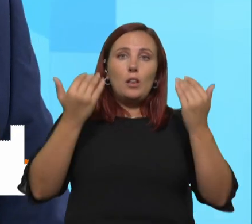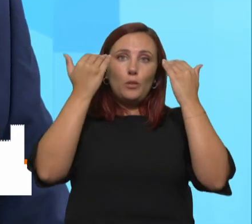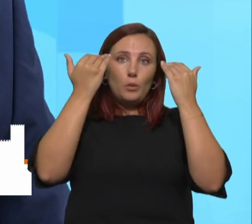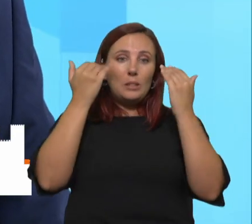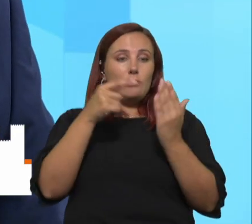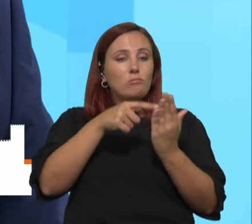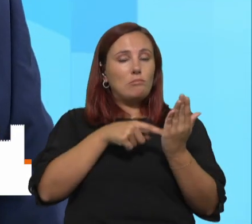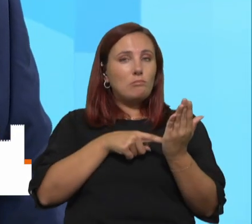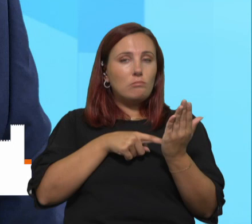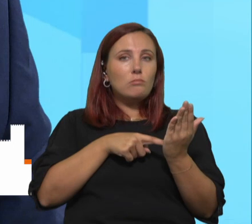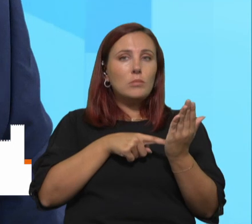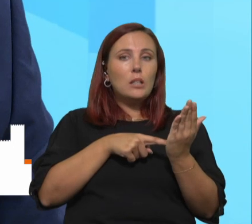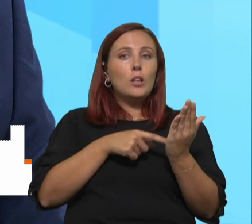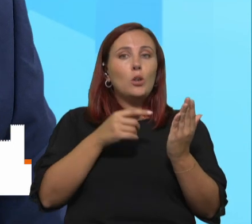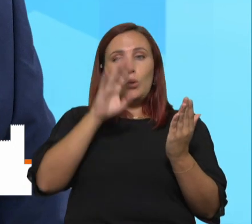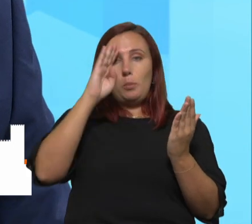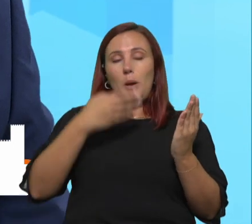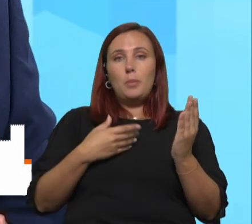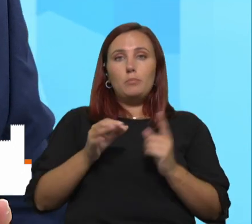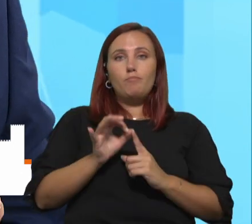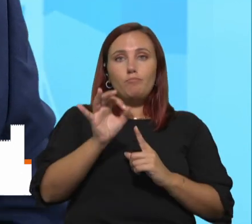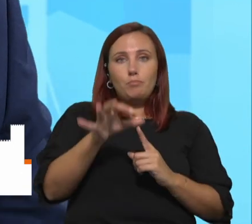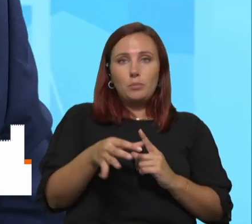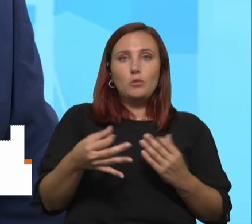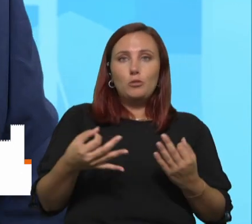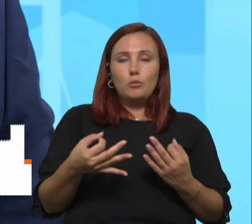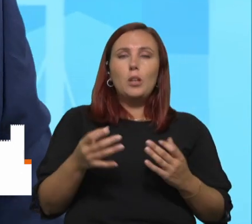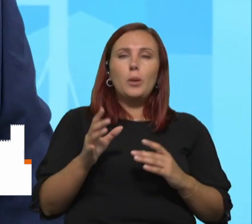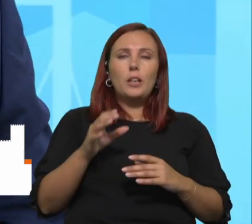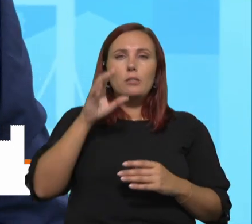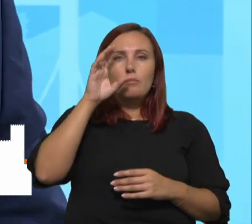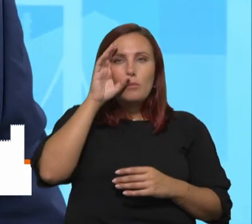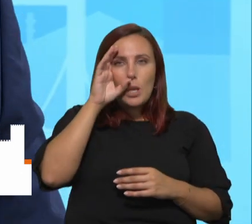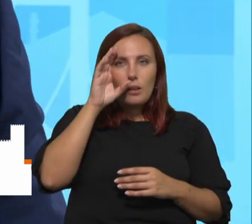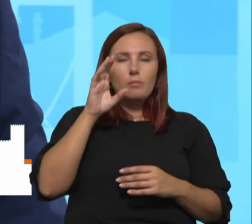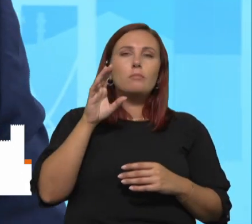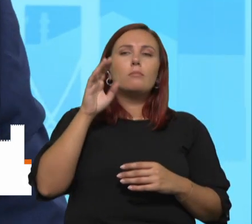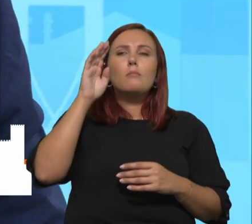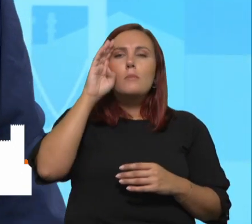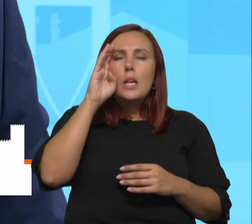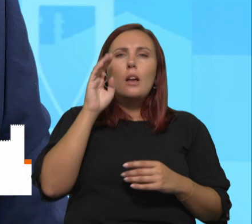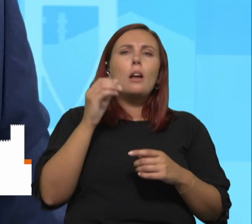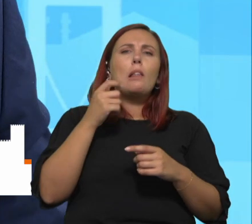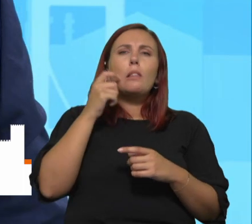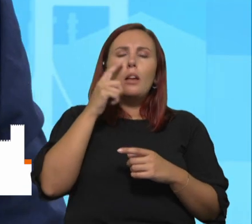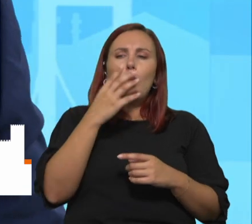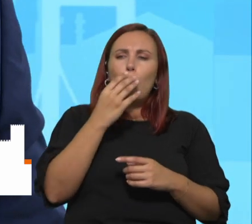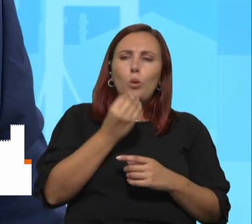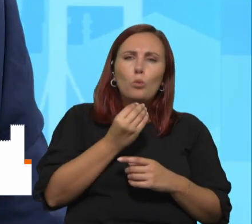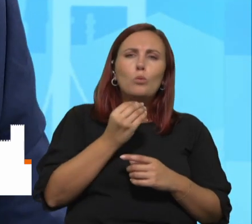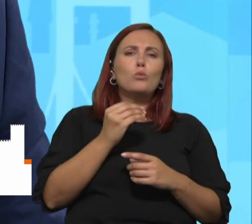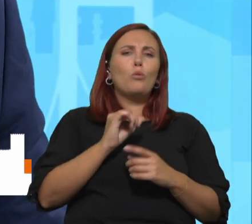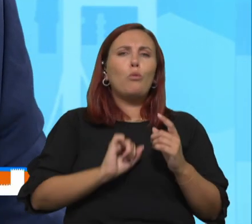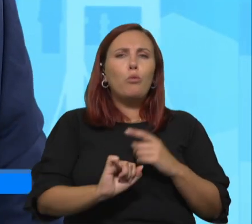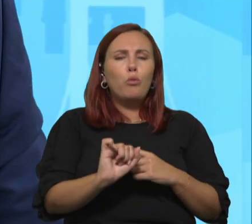pacto a que o Papa nos convoca é a escuta dos alunos, a escuta da sua realidade, a escuta das